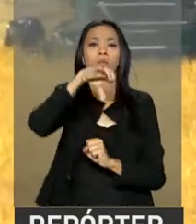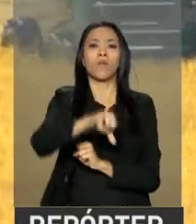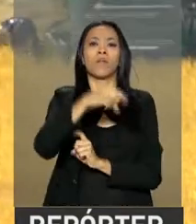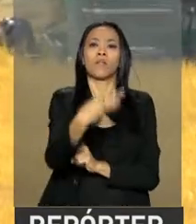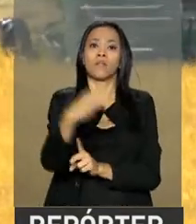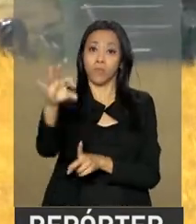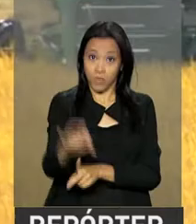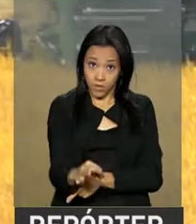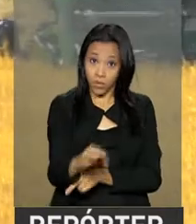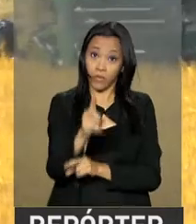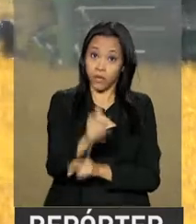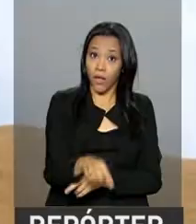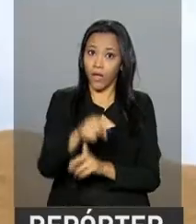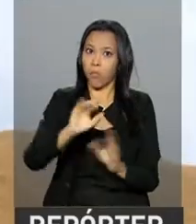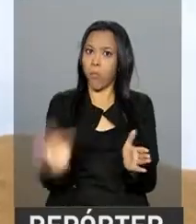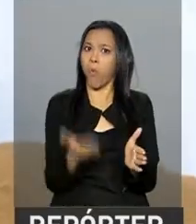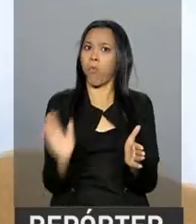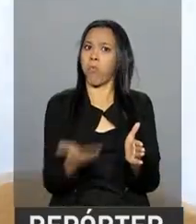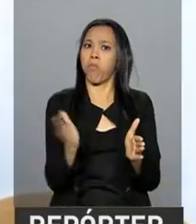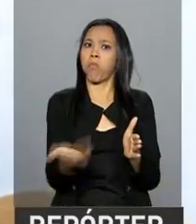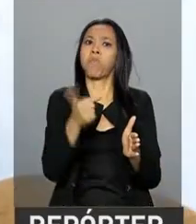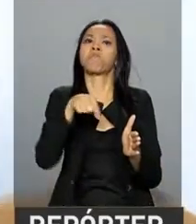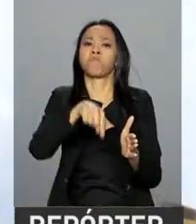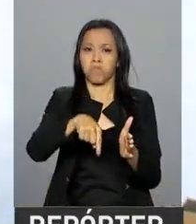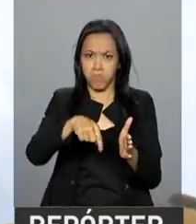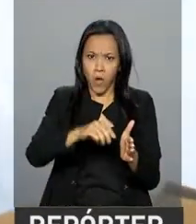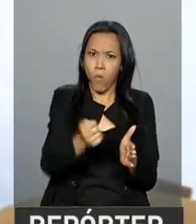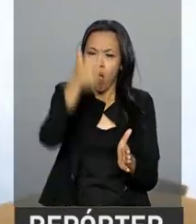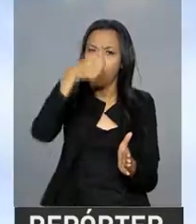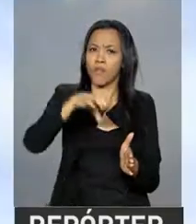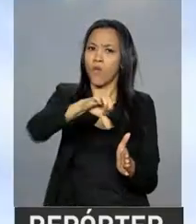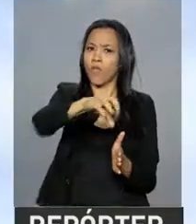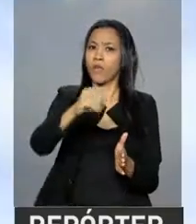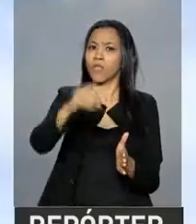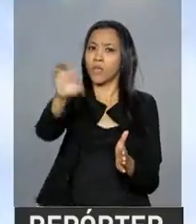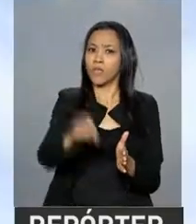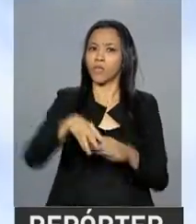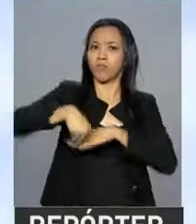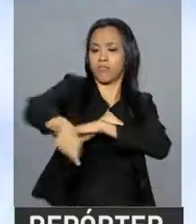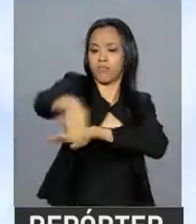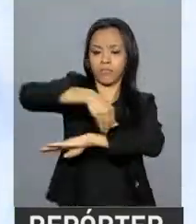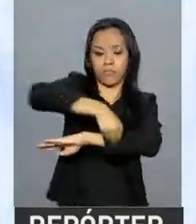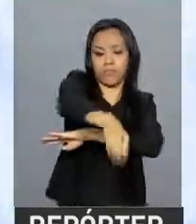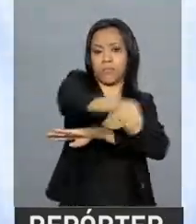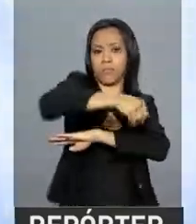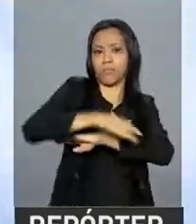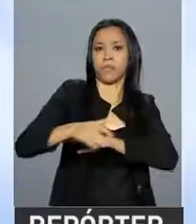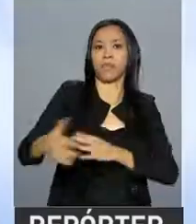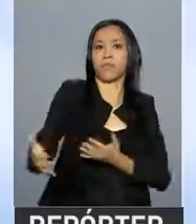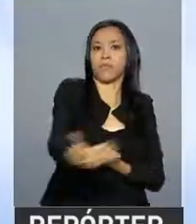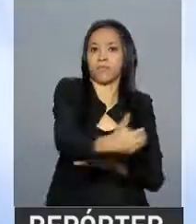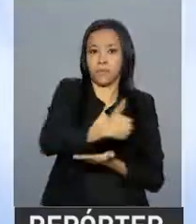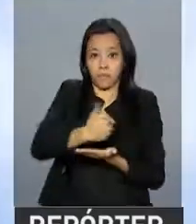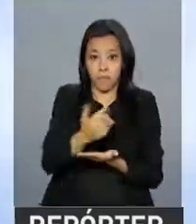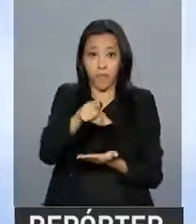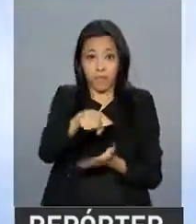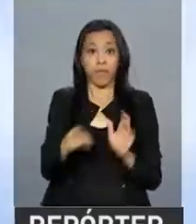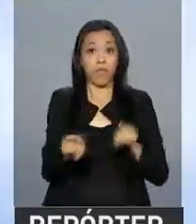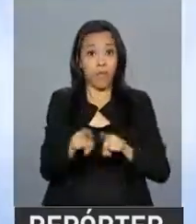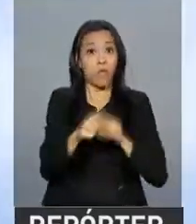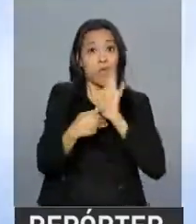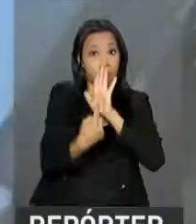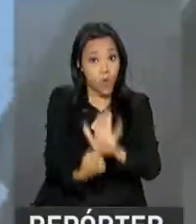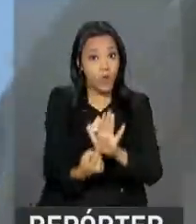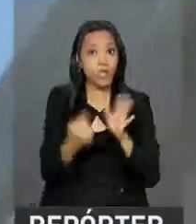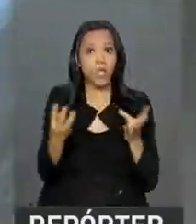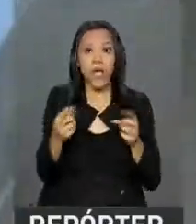por cento da estimativa da produção responderam por quase 90% da área a ser colhida a estimativa também aponta aumento da área plantada